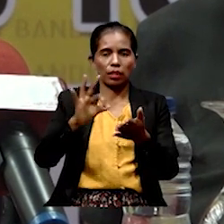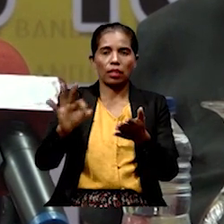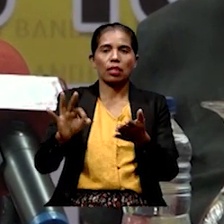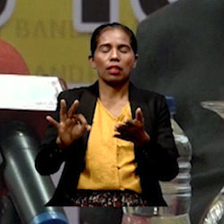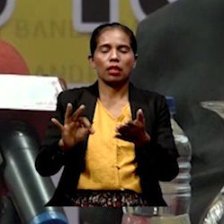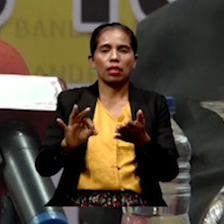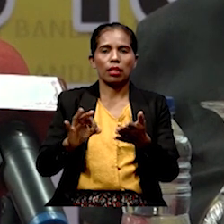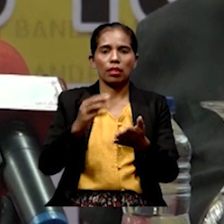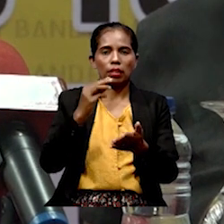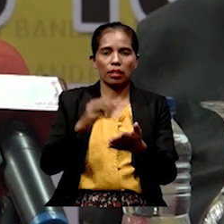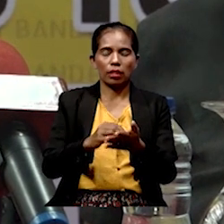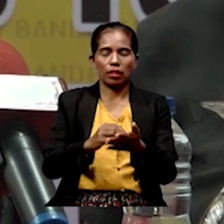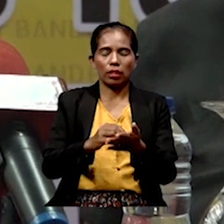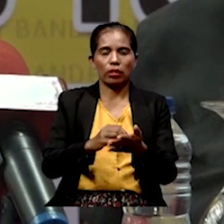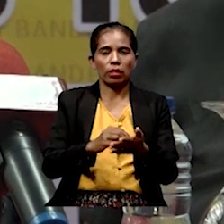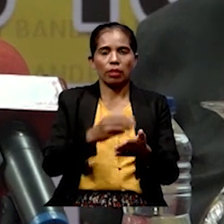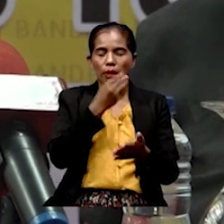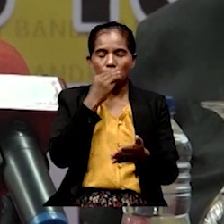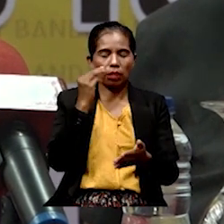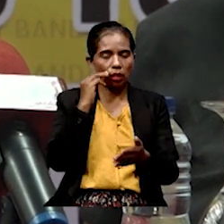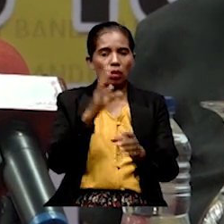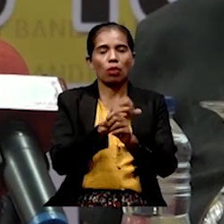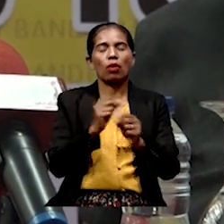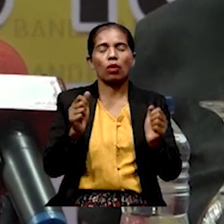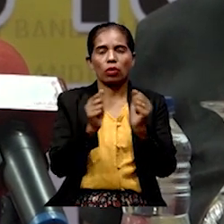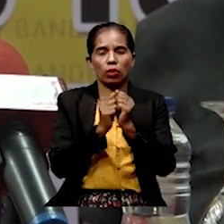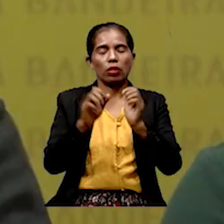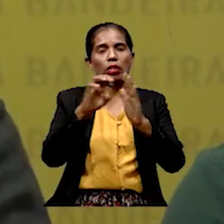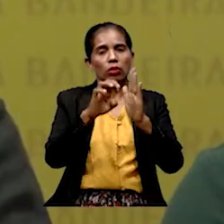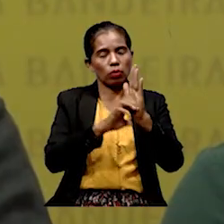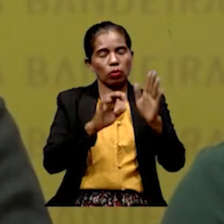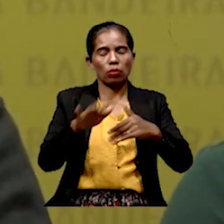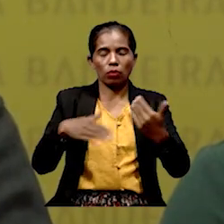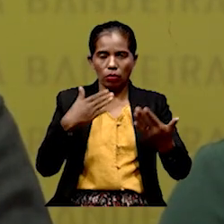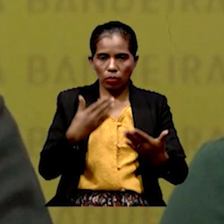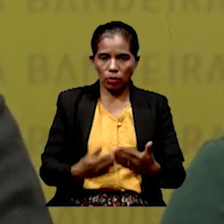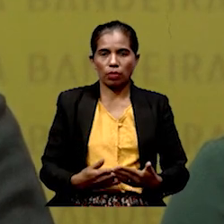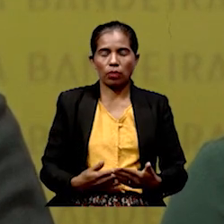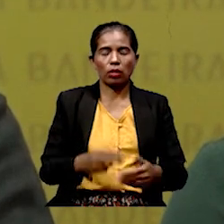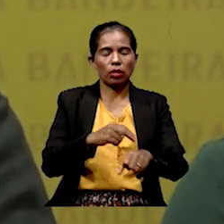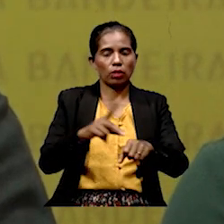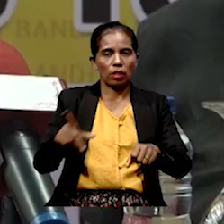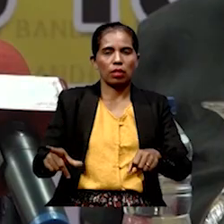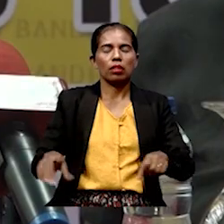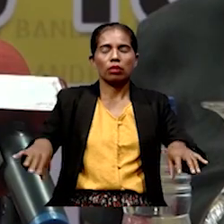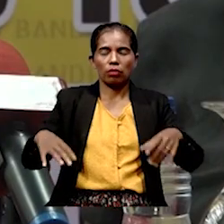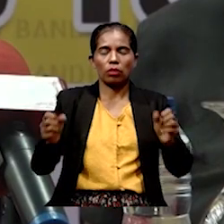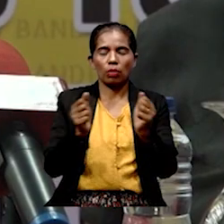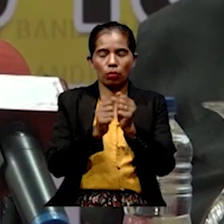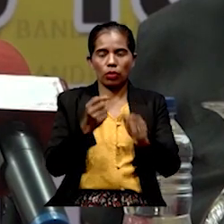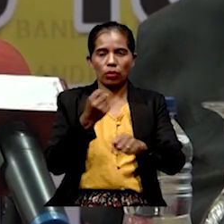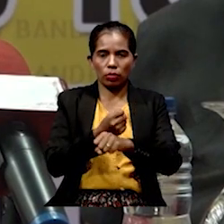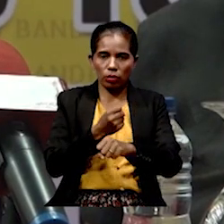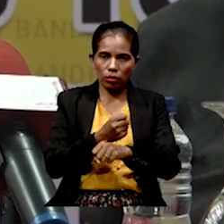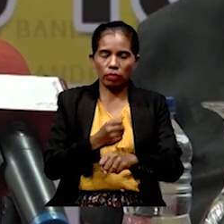Mariel Catiri, no estrutura TOMAC, que a nível nacional, to base, neve serviço ou esforço no dedicação